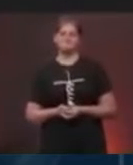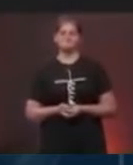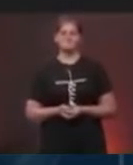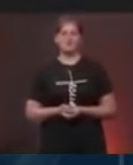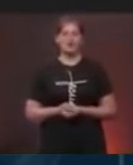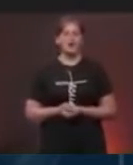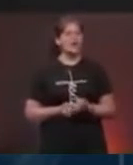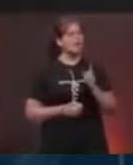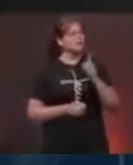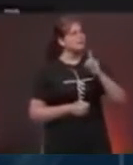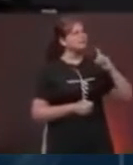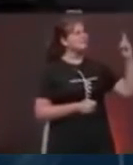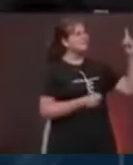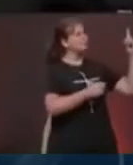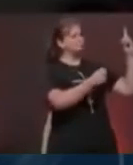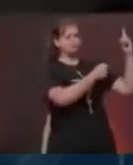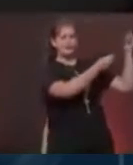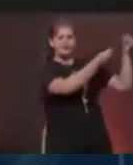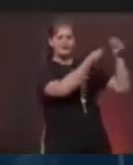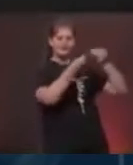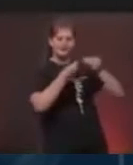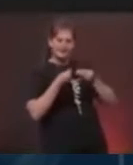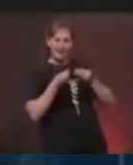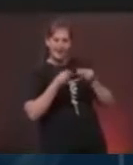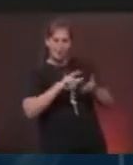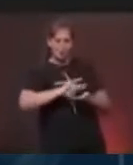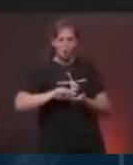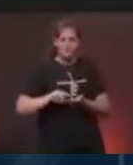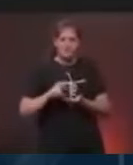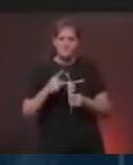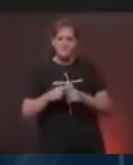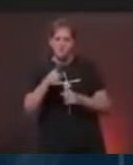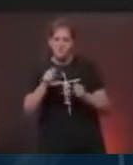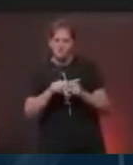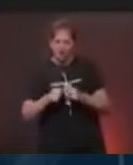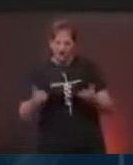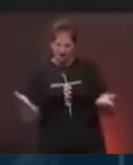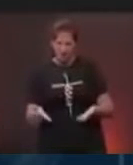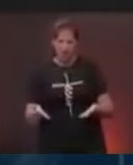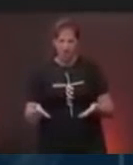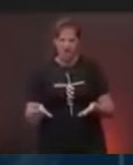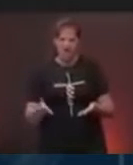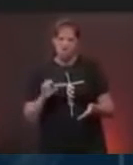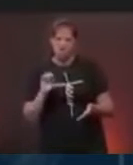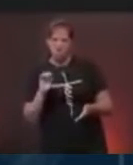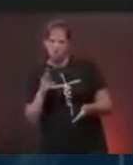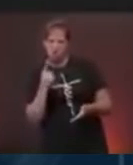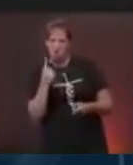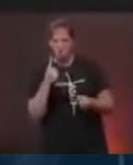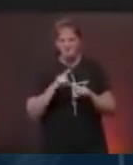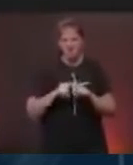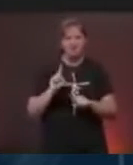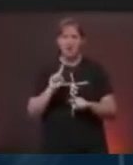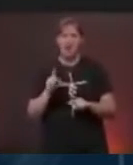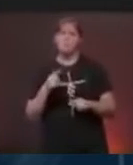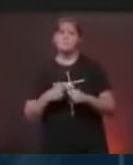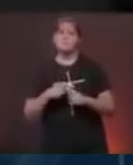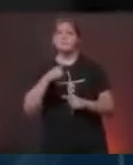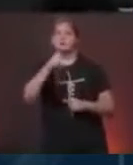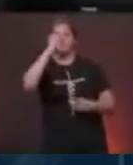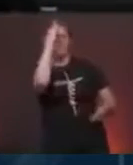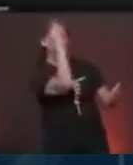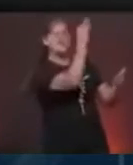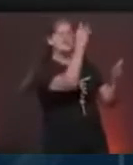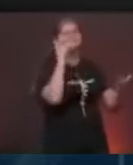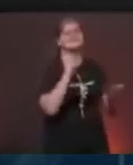Deus não te dá coisa por aquilo que você está fazendo no momento. Deus te dá coisa por aquilo que você faz todo dia. Você está entendendo? Está na hora de você